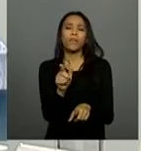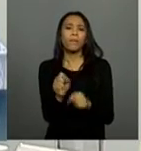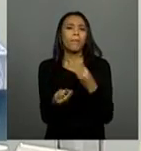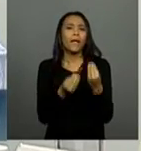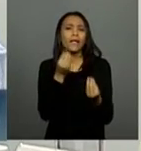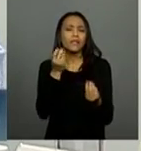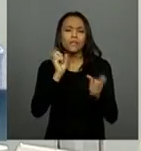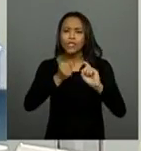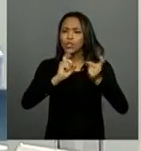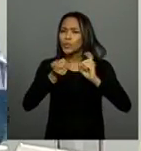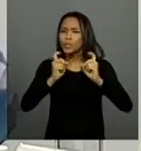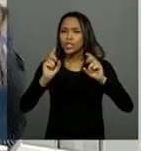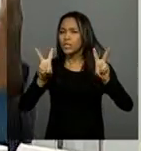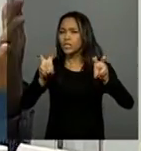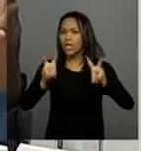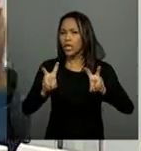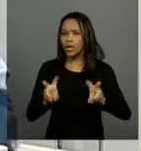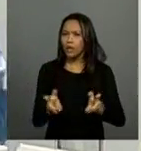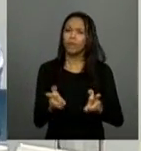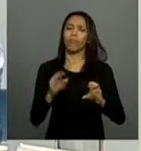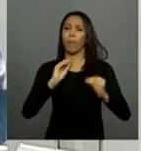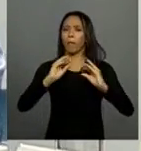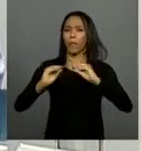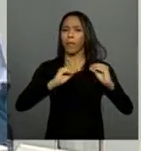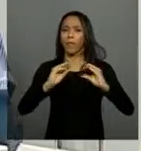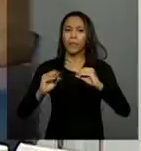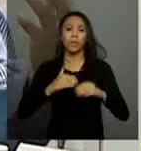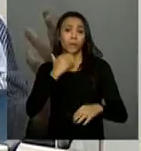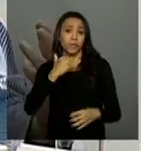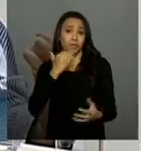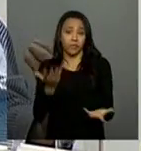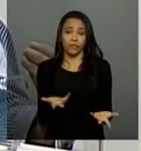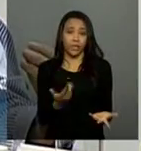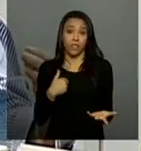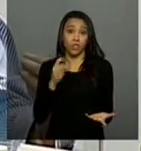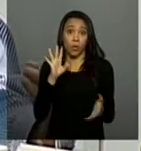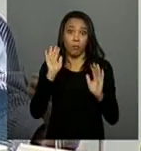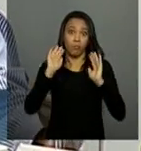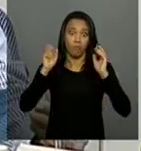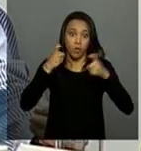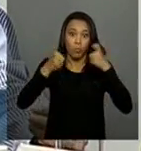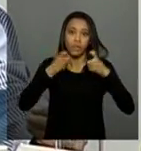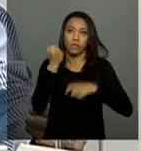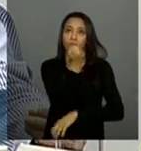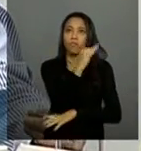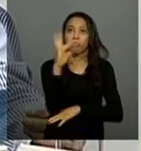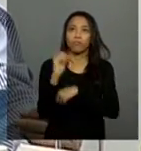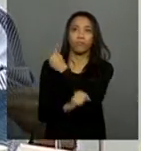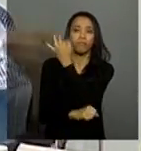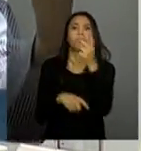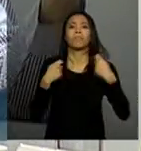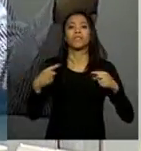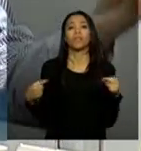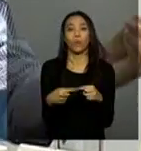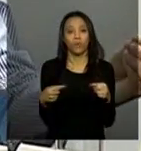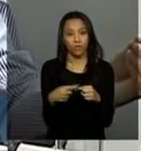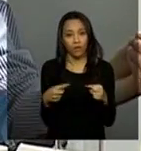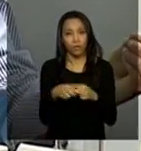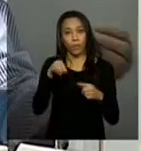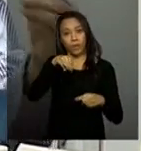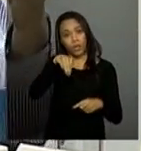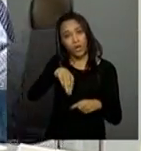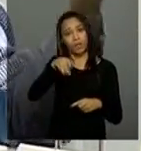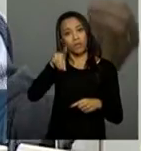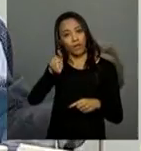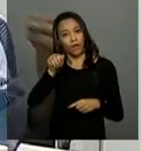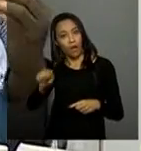para debater com a sociedade. Por onde nós vamos? E não adianta achar que é uma coisa ambiental somente. Eu terei que convergir com o MAPA, teremos que convergir com o MDA,